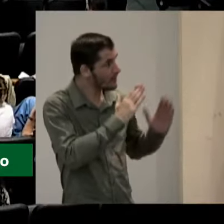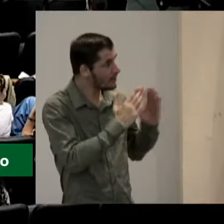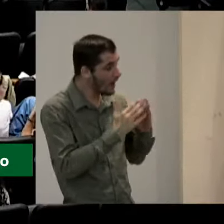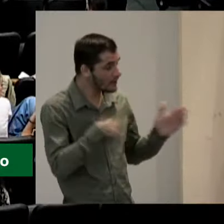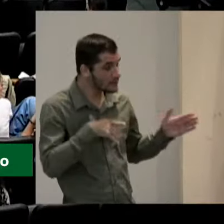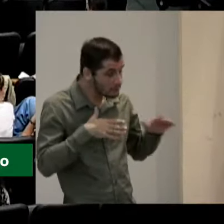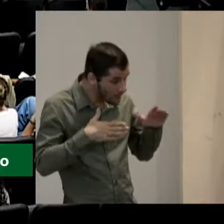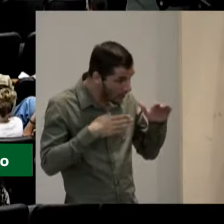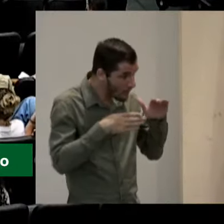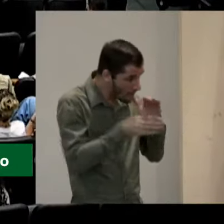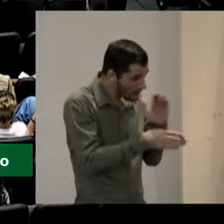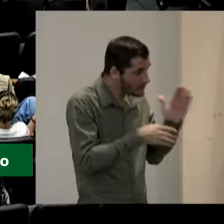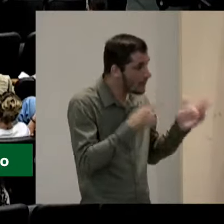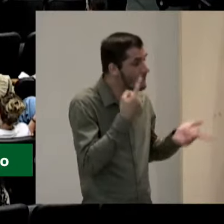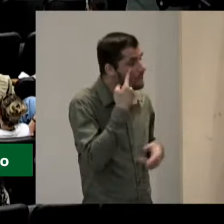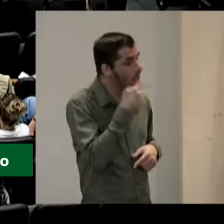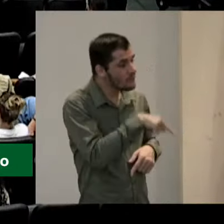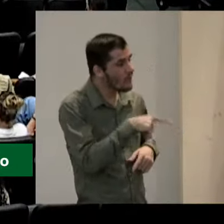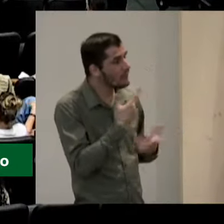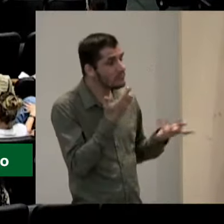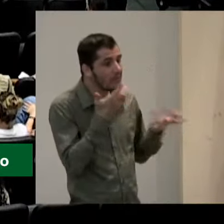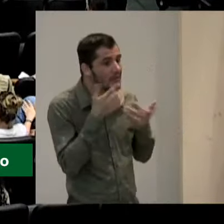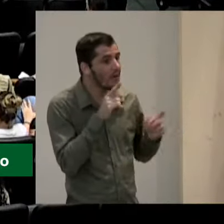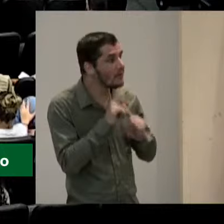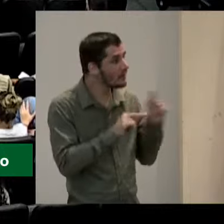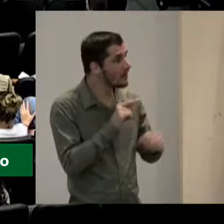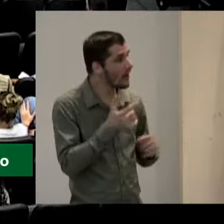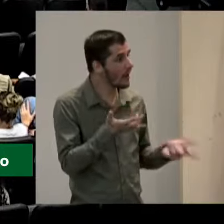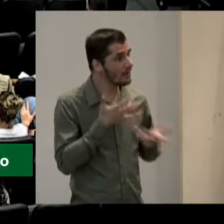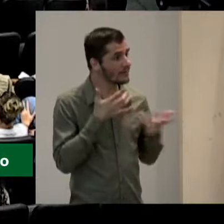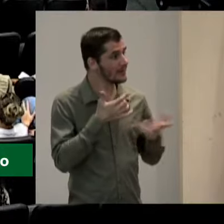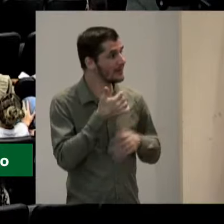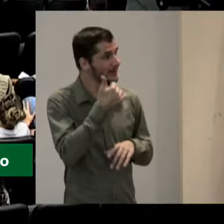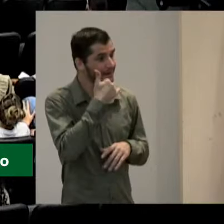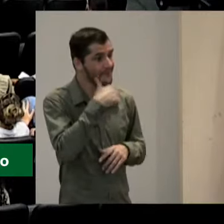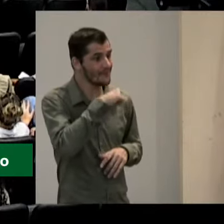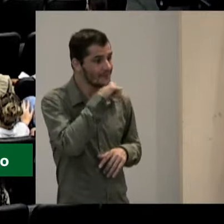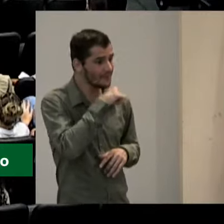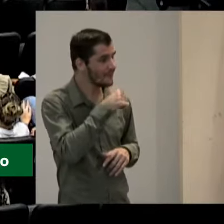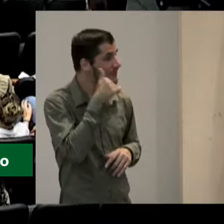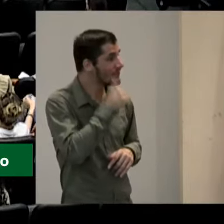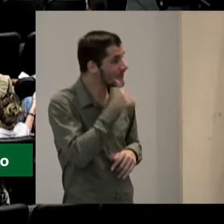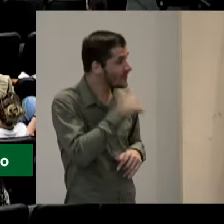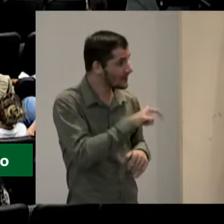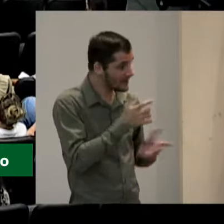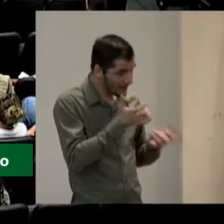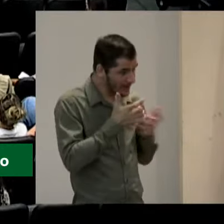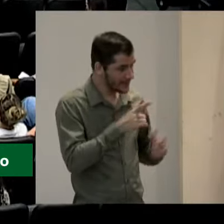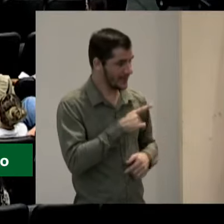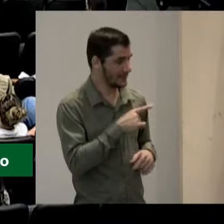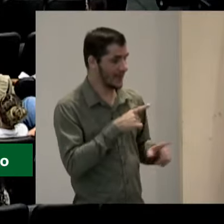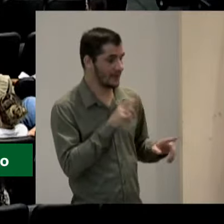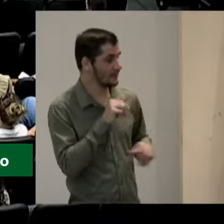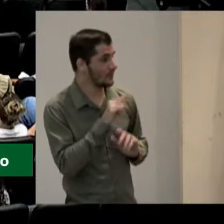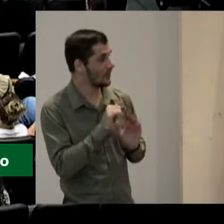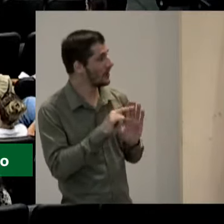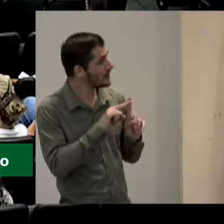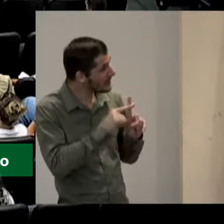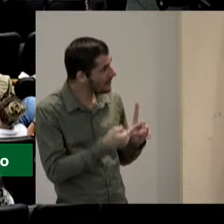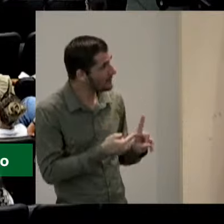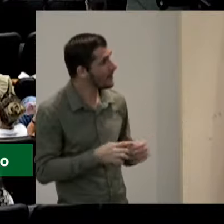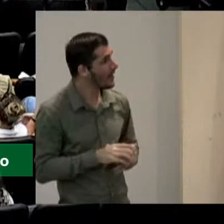queria. O que você queria? Ter uma menina. Eu logo engravidei. É o que nós fazemos quando chegamos na sala de aula. Nós